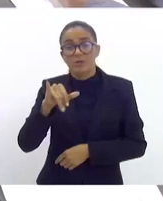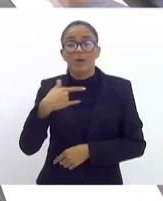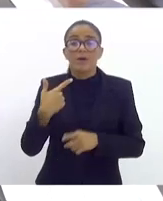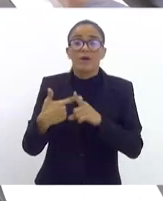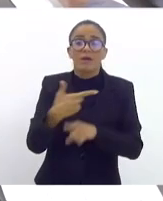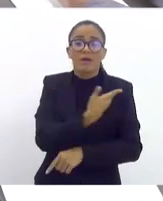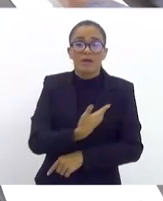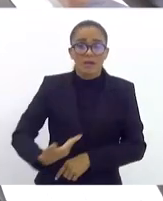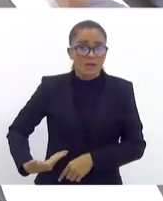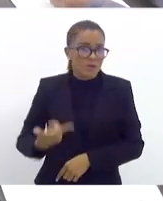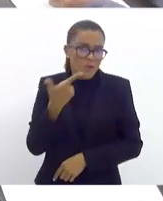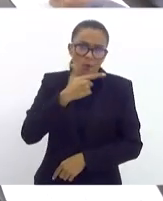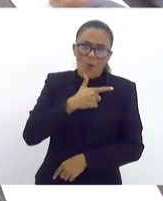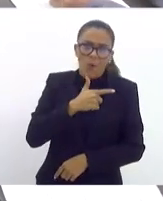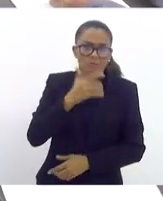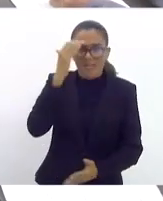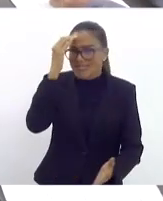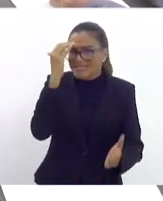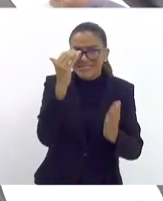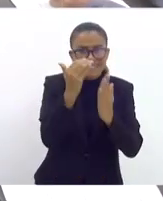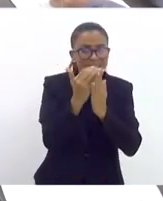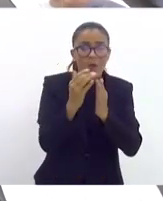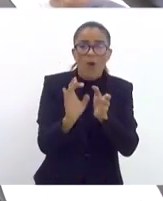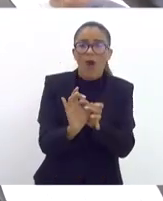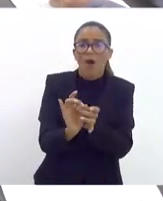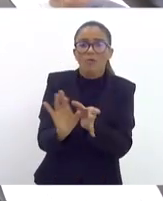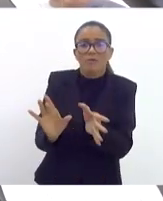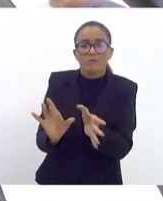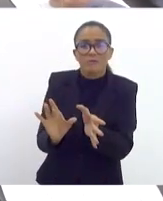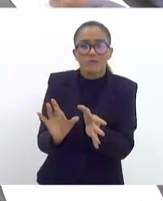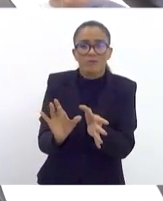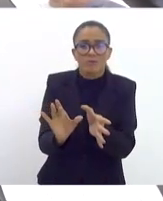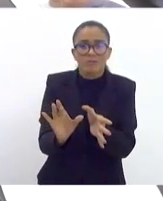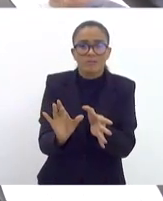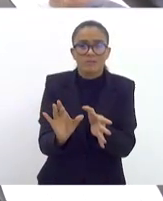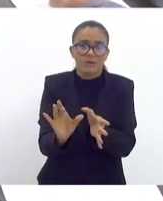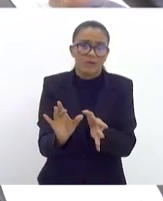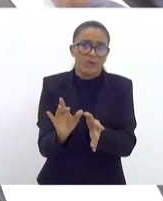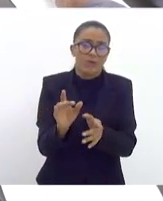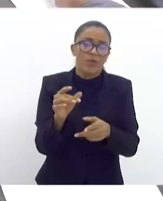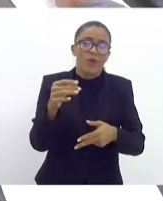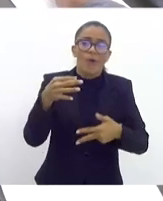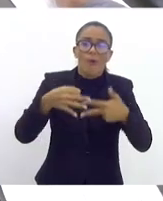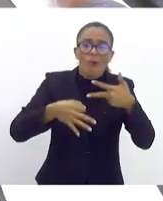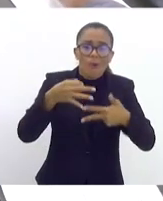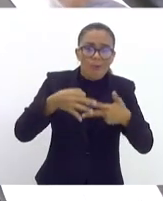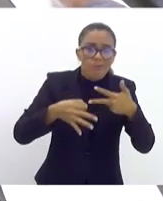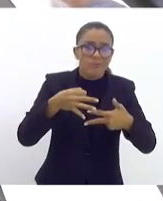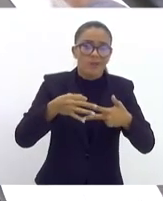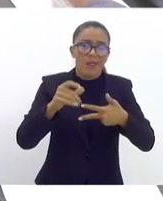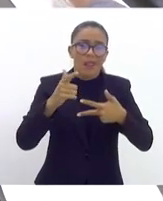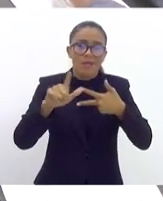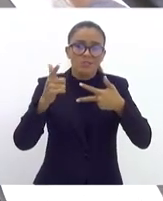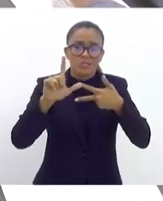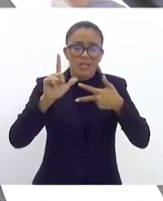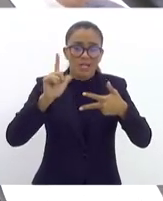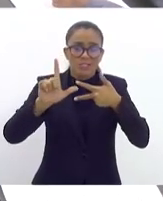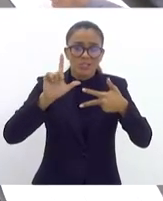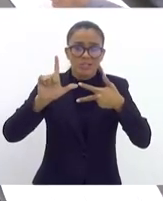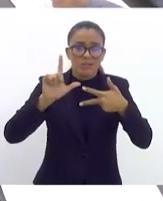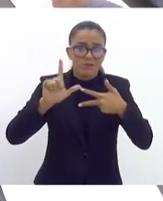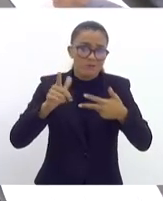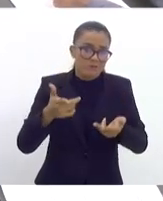ele não consegue cumprir uma autorização que eu que eu poderia legislativo lhe implica não tem como